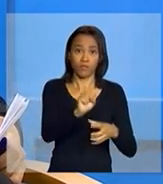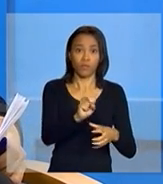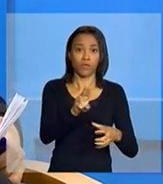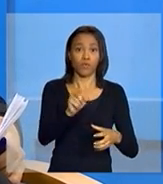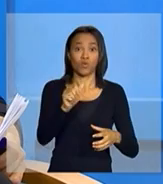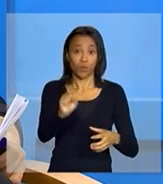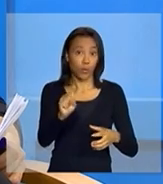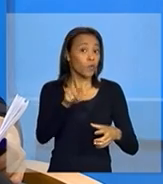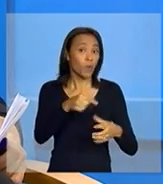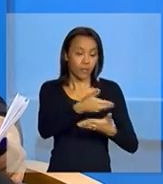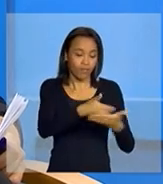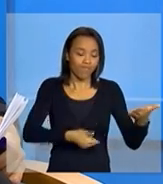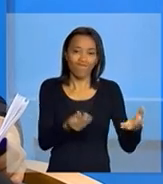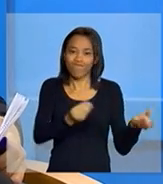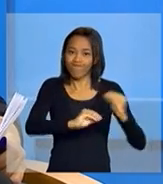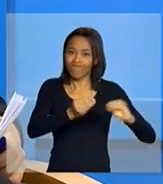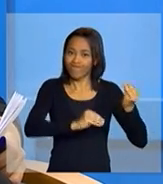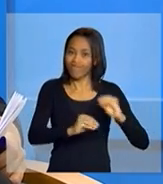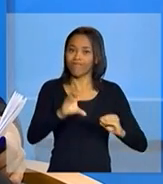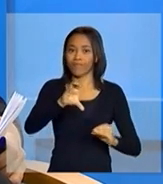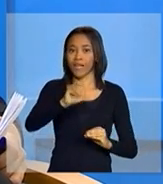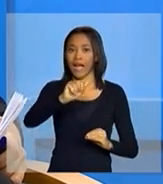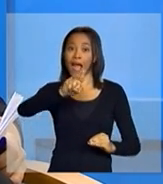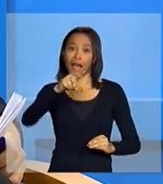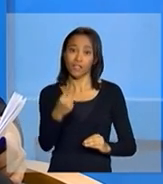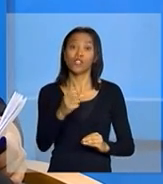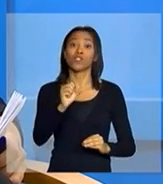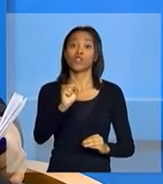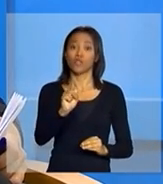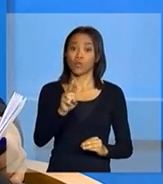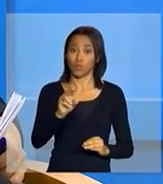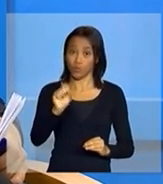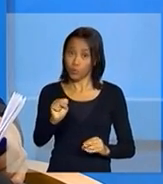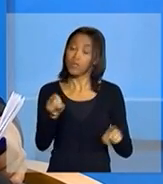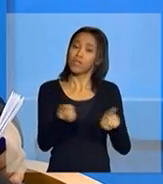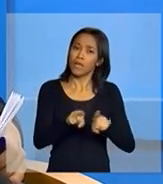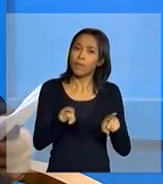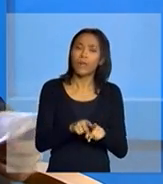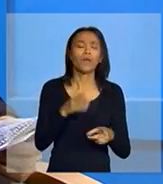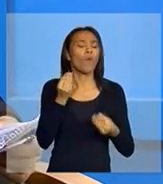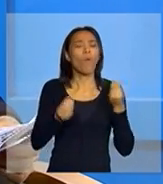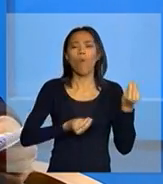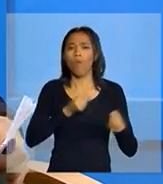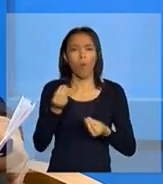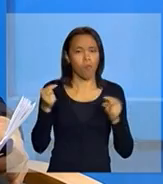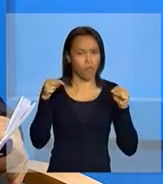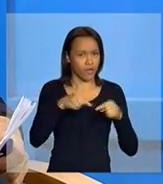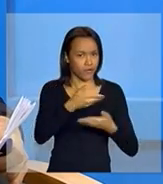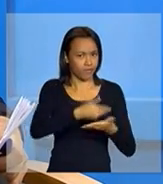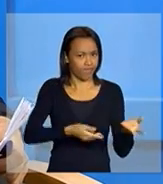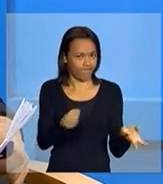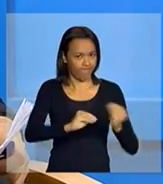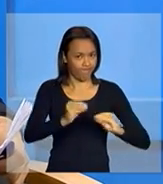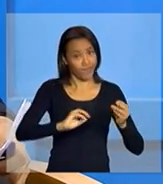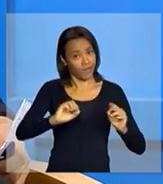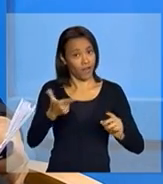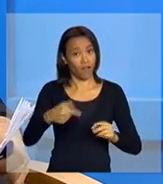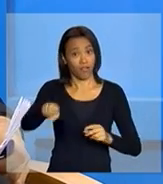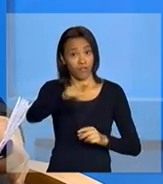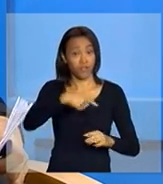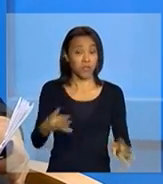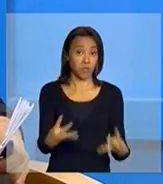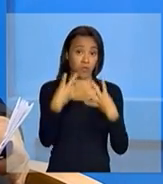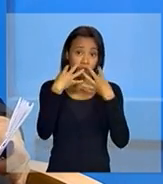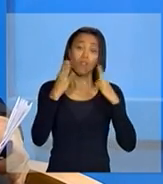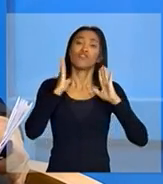cadastro CAD suas e o sistema de autentificação e autorização e é claro que você que nos acompanha já